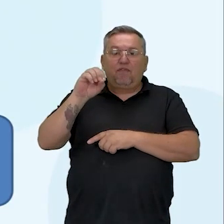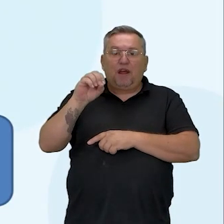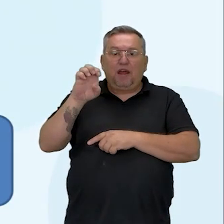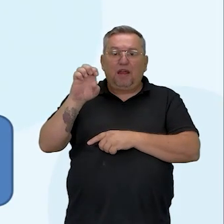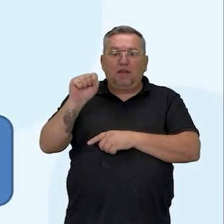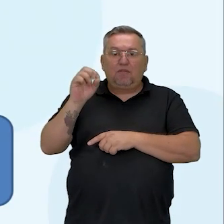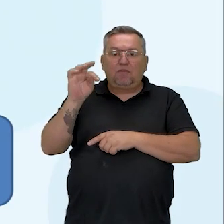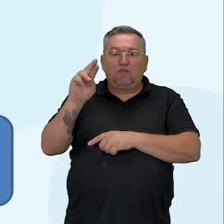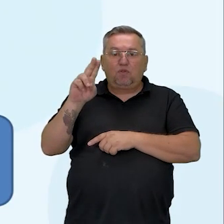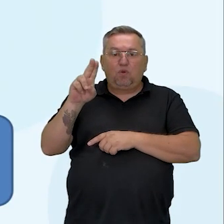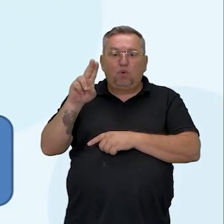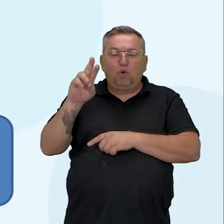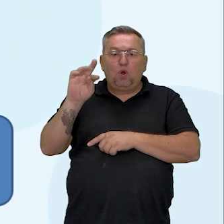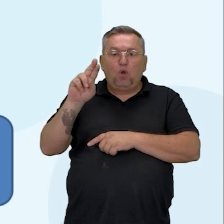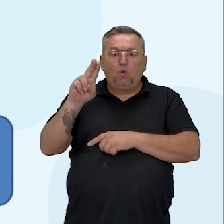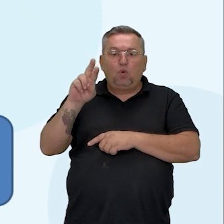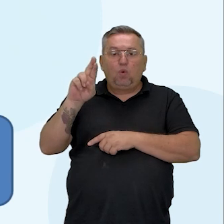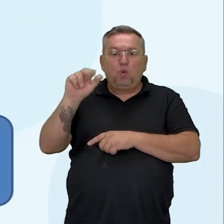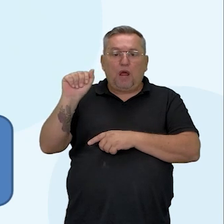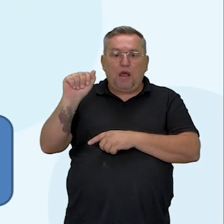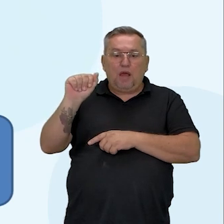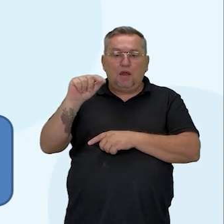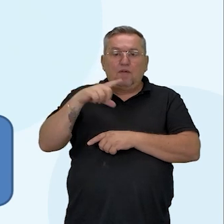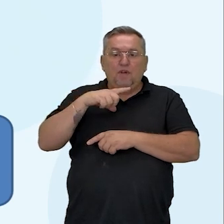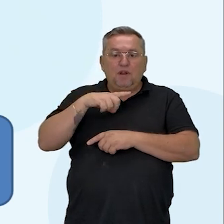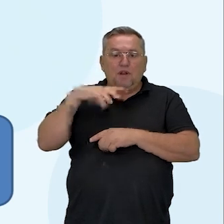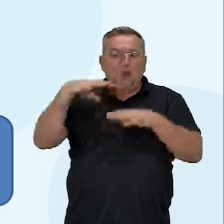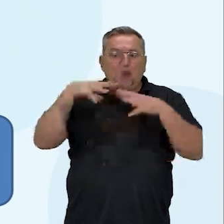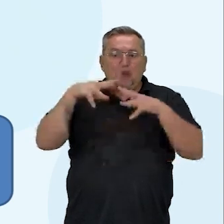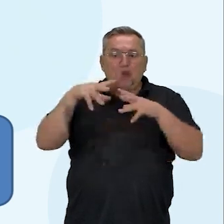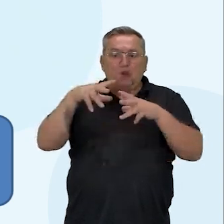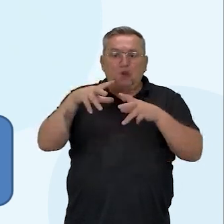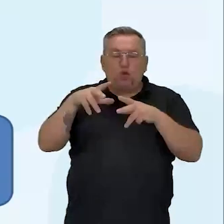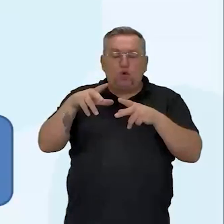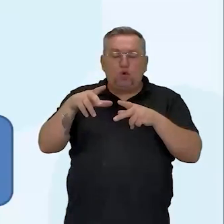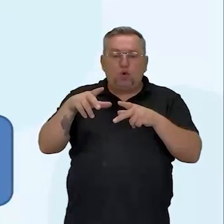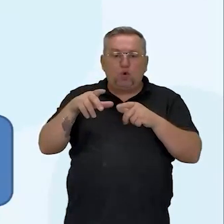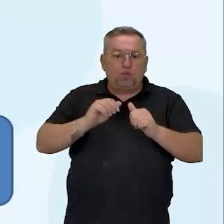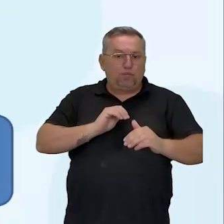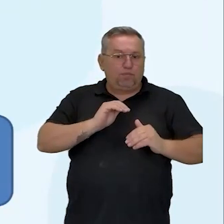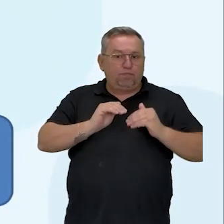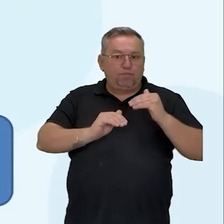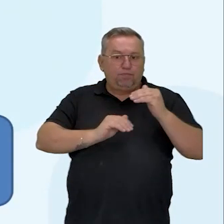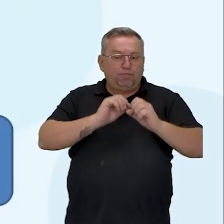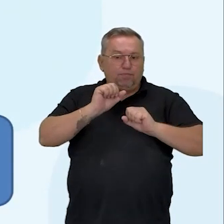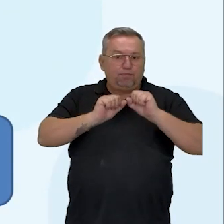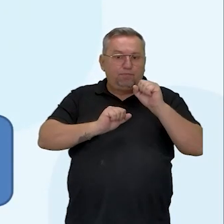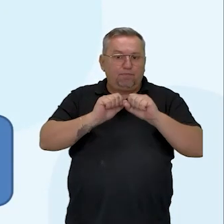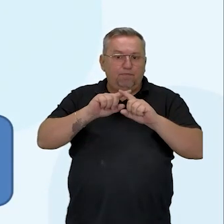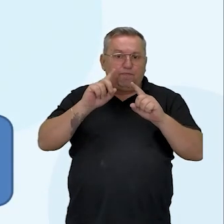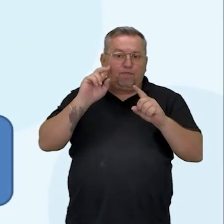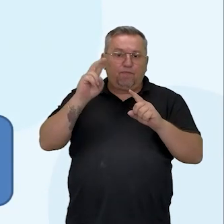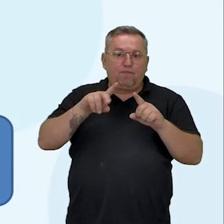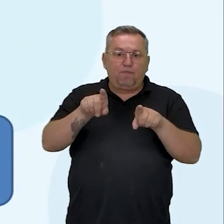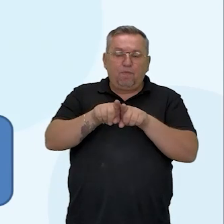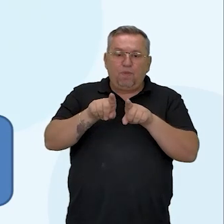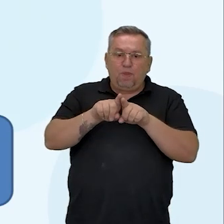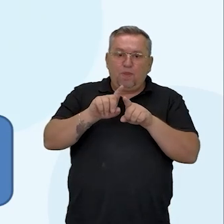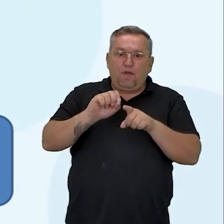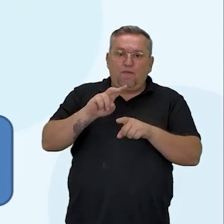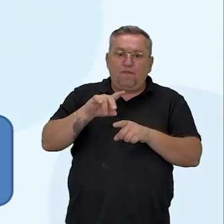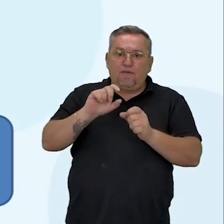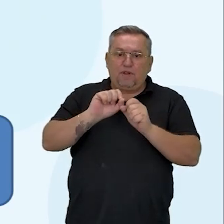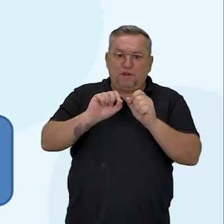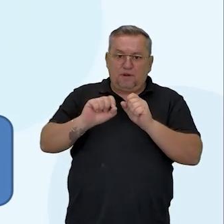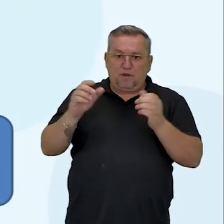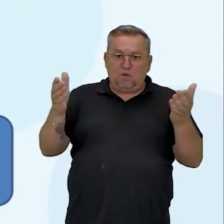infraestrutura. E com isso a gente vai ter todo o desenvolvimento da indústria. Se desenvolvendo a indústria, vai se